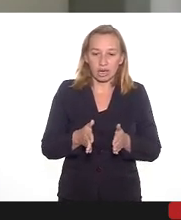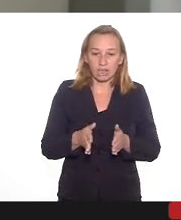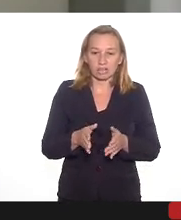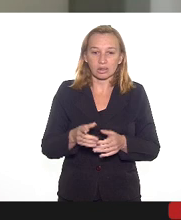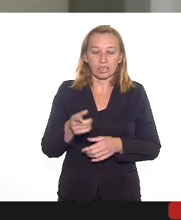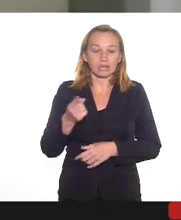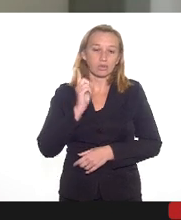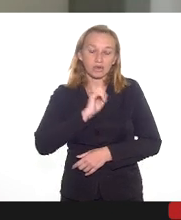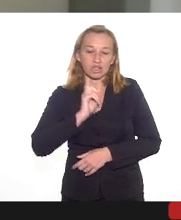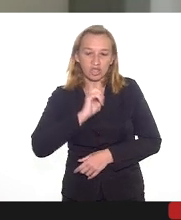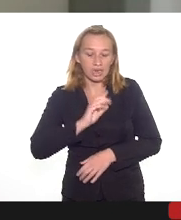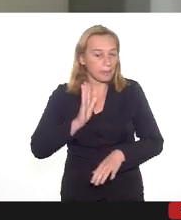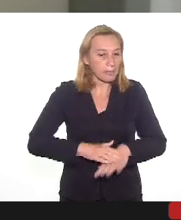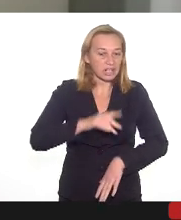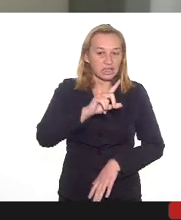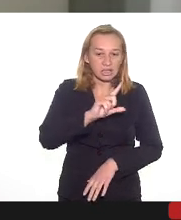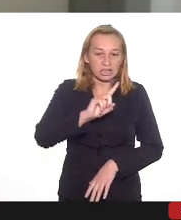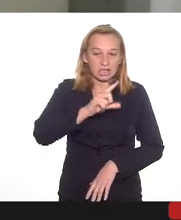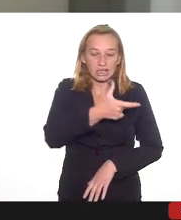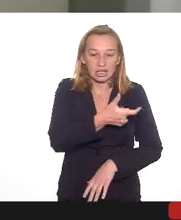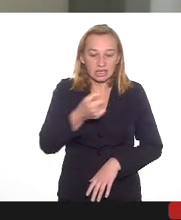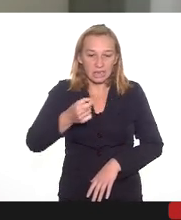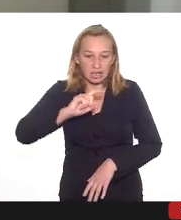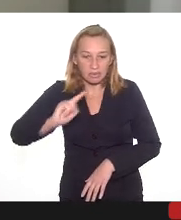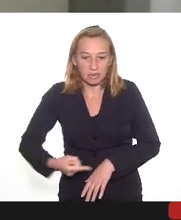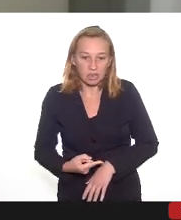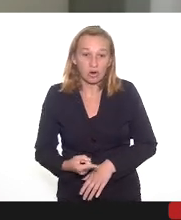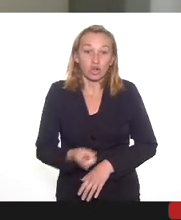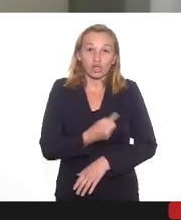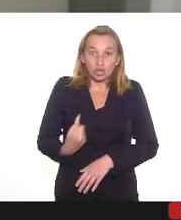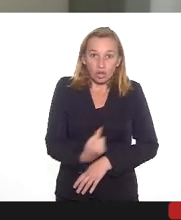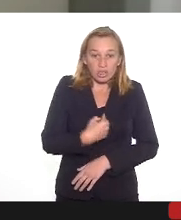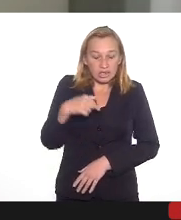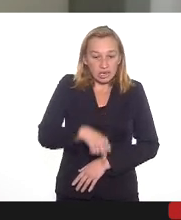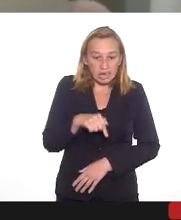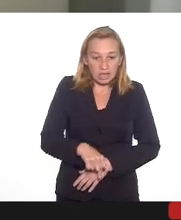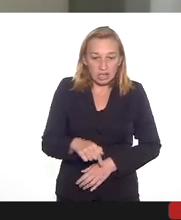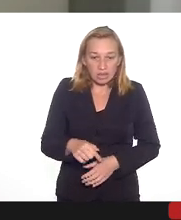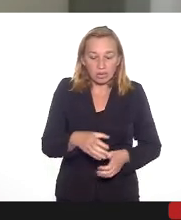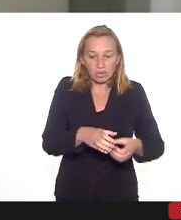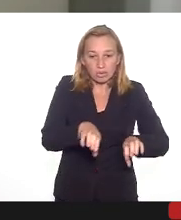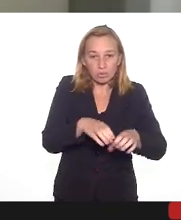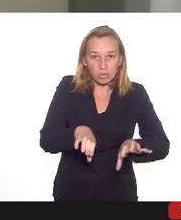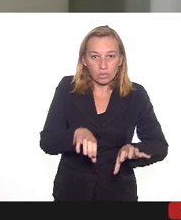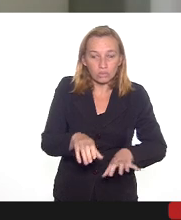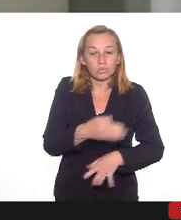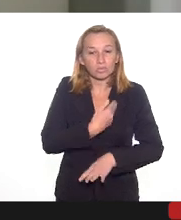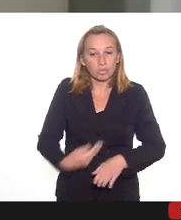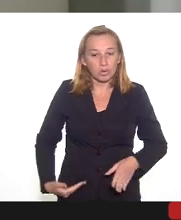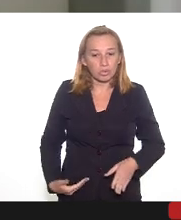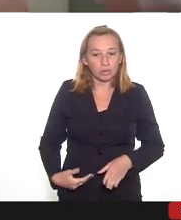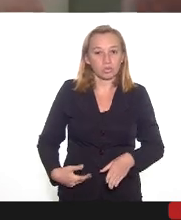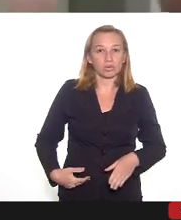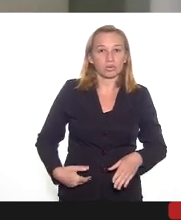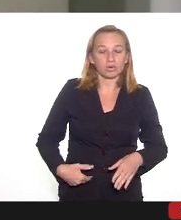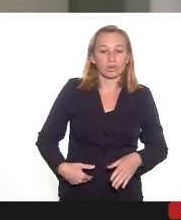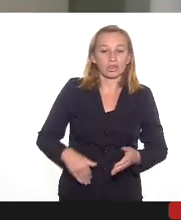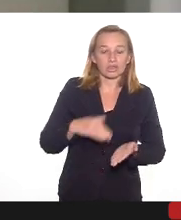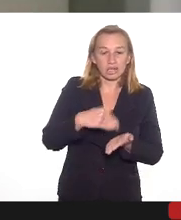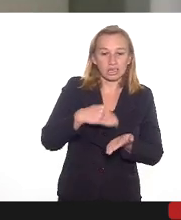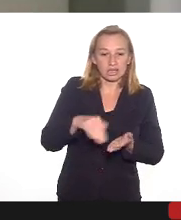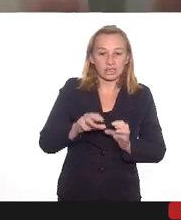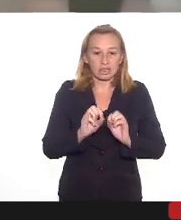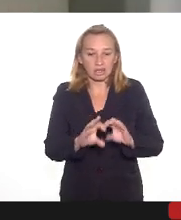da Comissão de Educação, lutamos por uma agenda de concurso público na SEDUC. E por isso, hoje, das